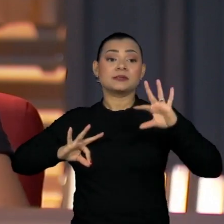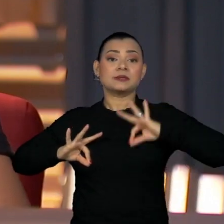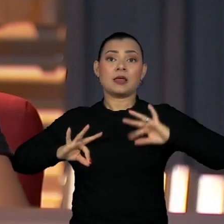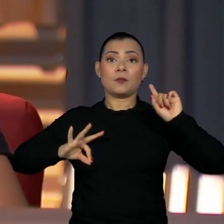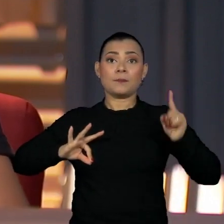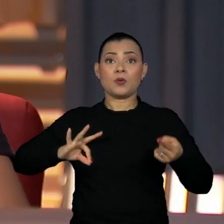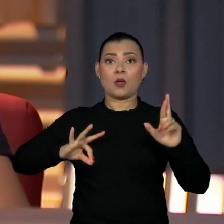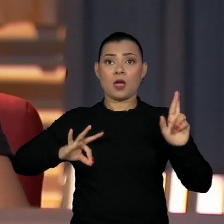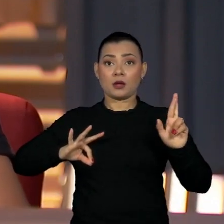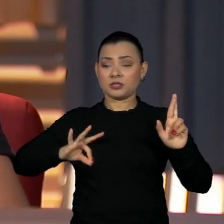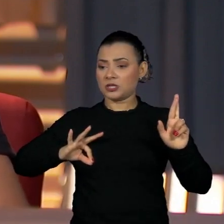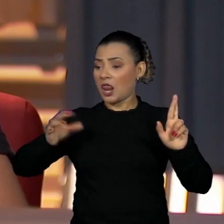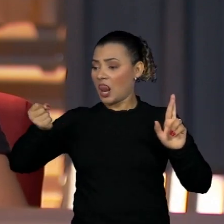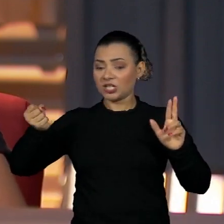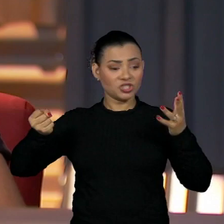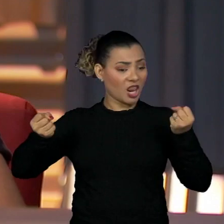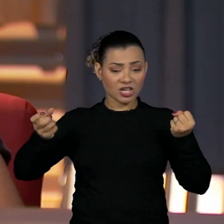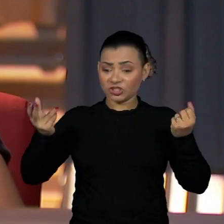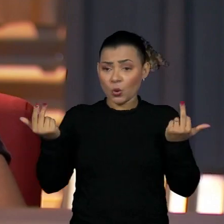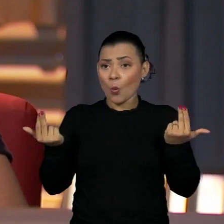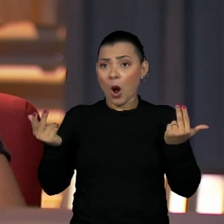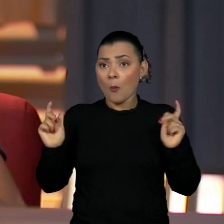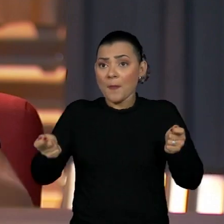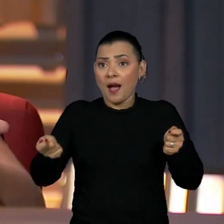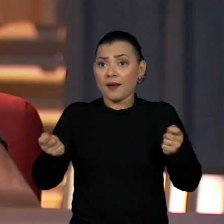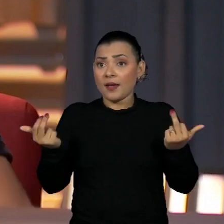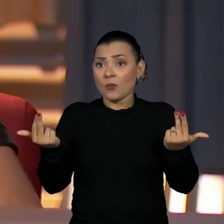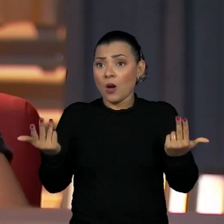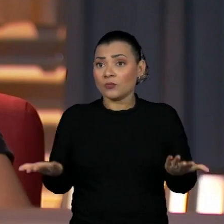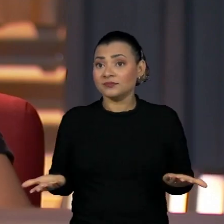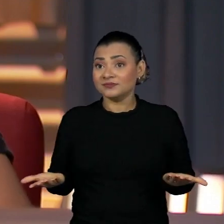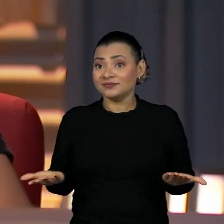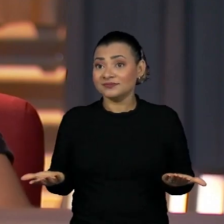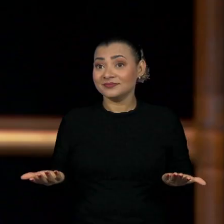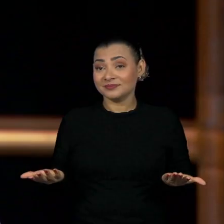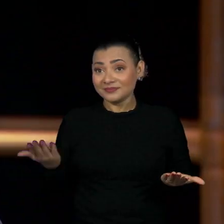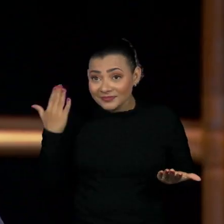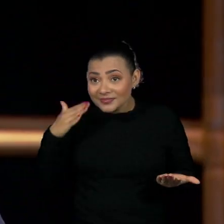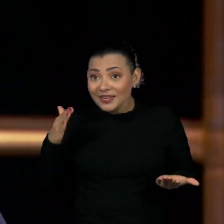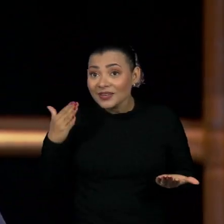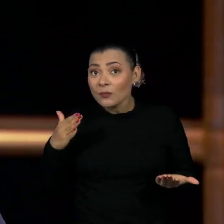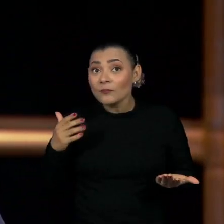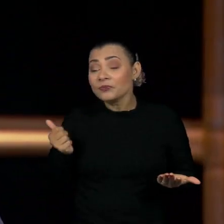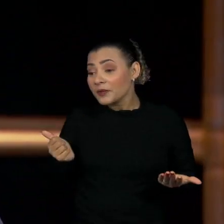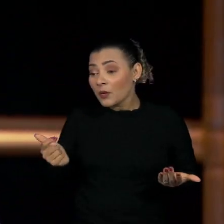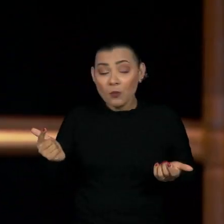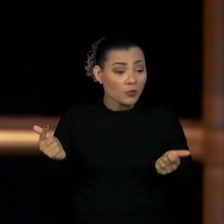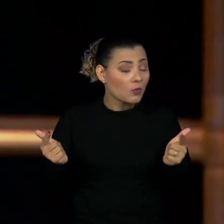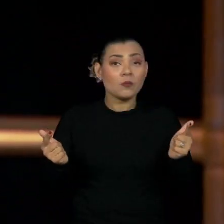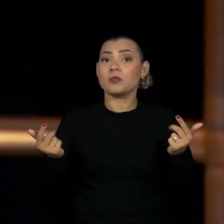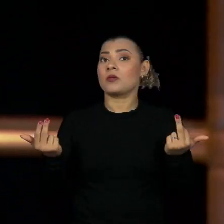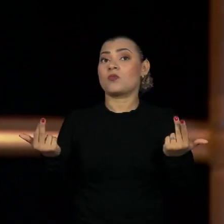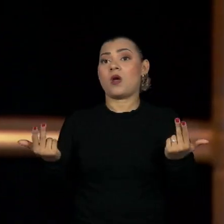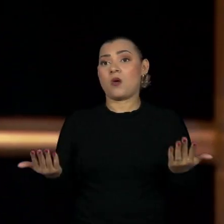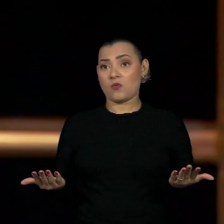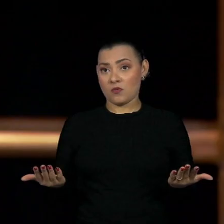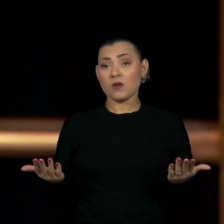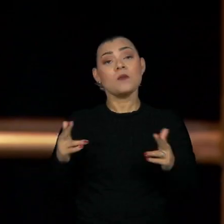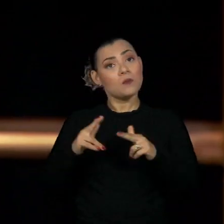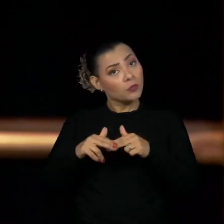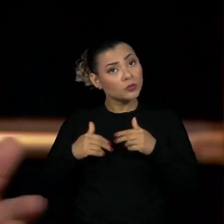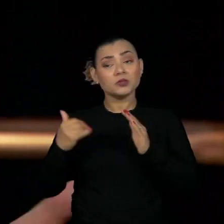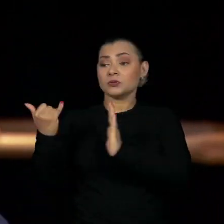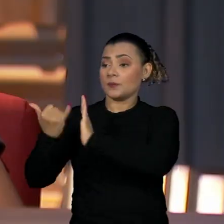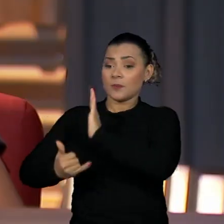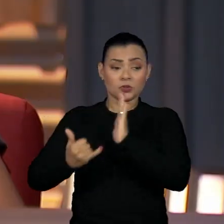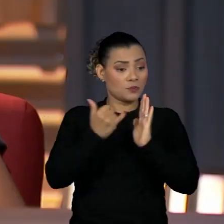compra o mesmo leite, o percentual sobre a renda de quem Ambos recebe... estão pagando, né, financeiramente o mesmo, mas proporcional mesmo valor,